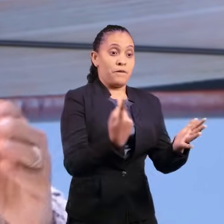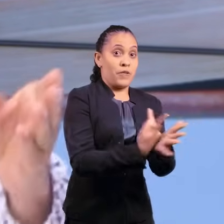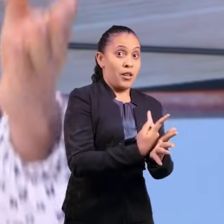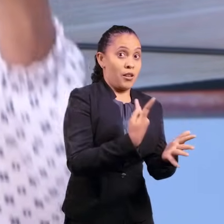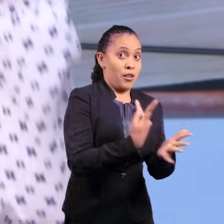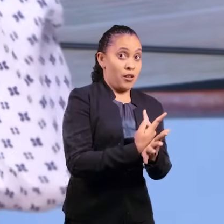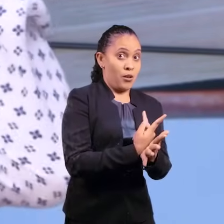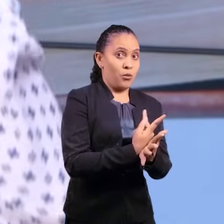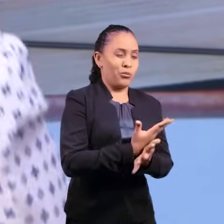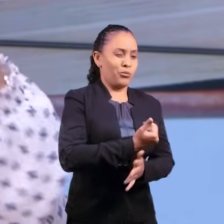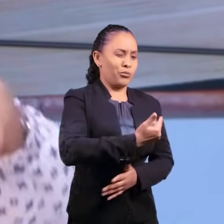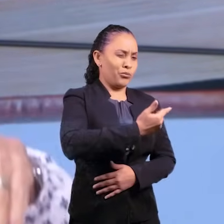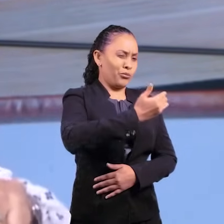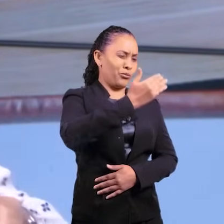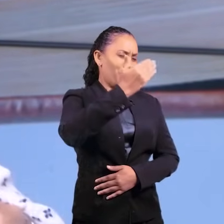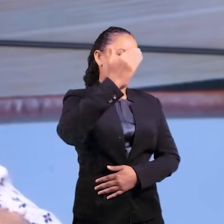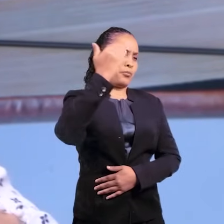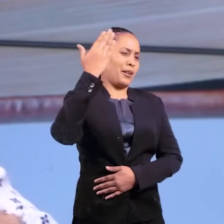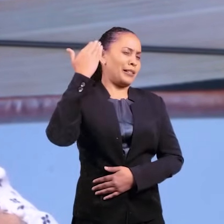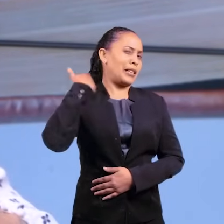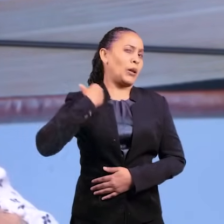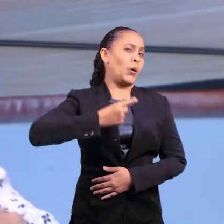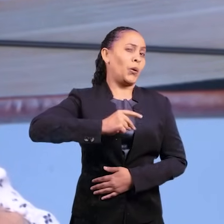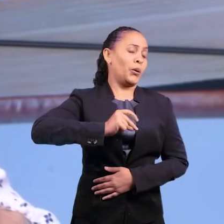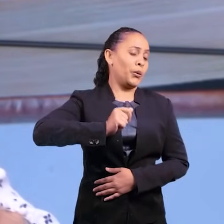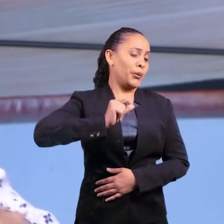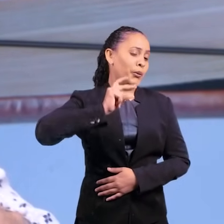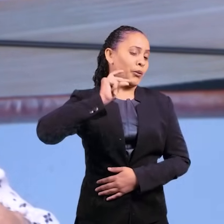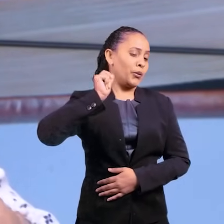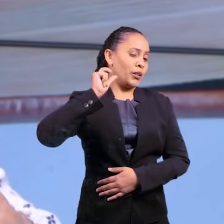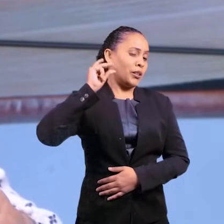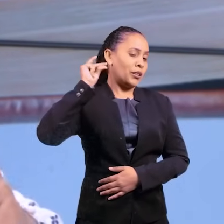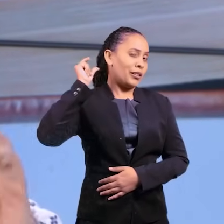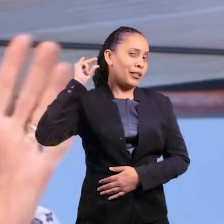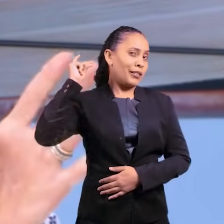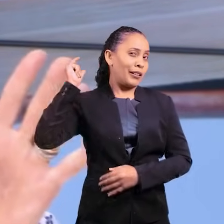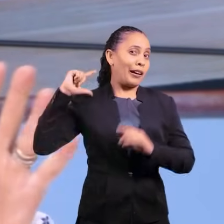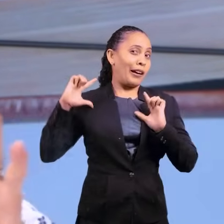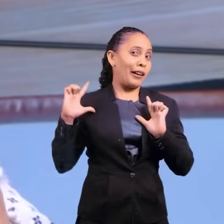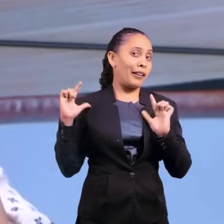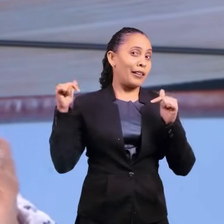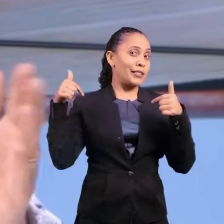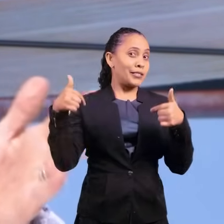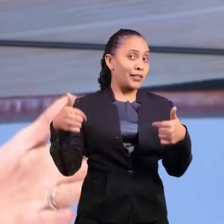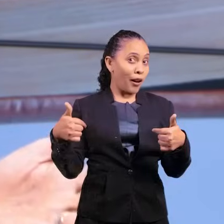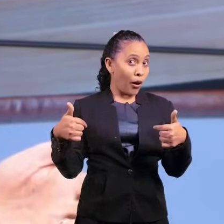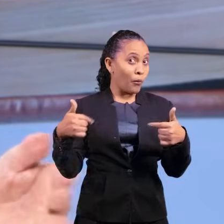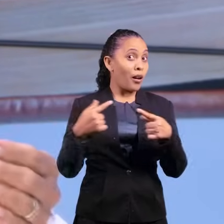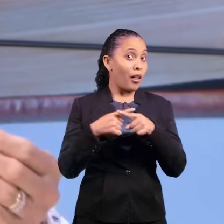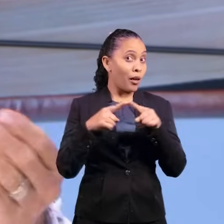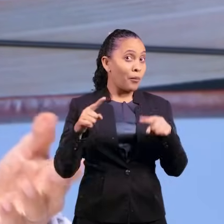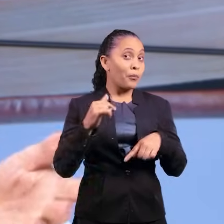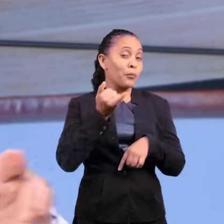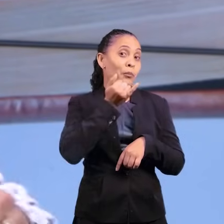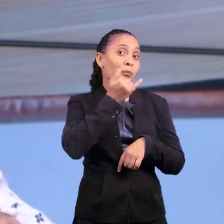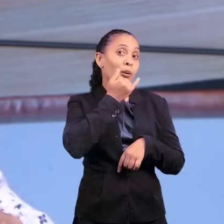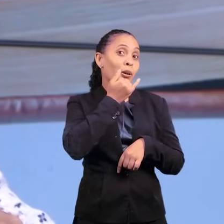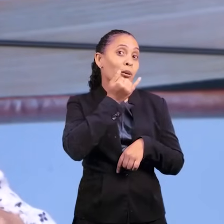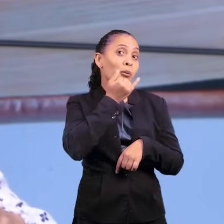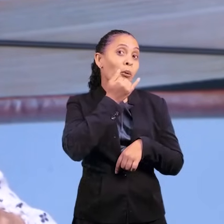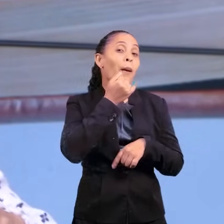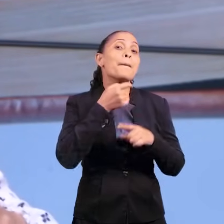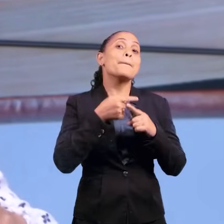né? Os erros do passado. Há quanto tempo aquilo foi feito? Ela perdoou. Mas, né, eu perdoei,